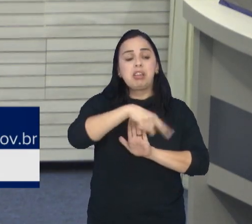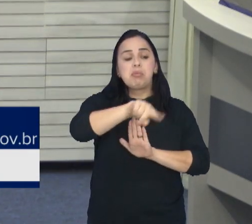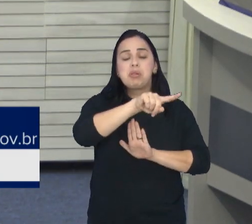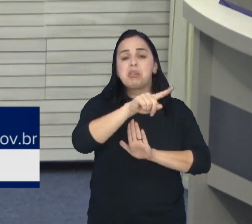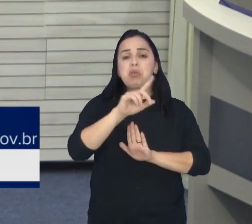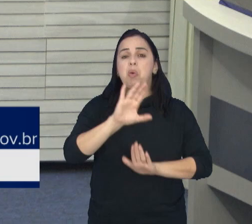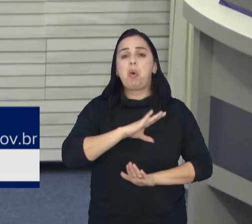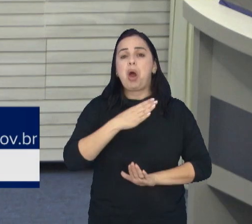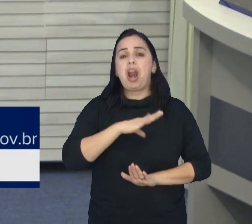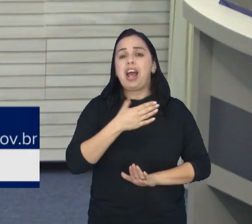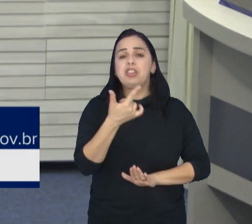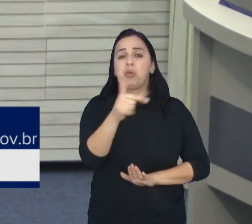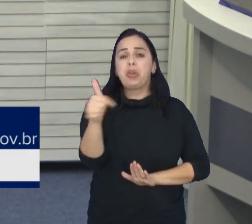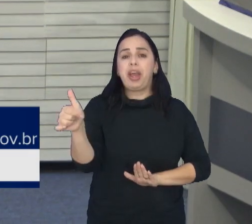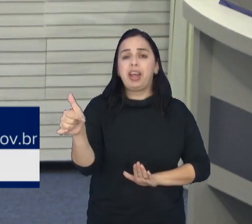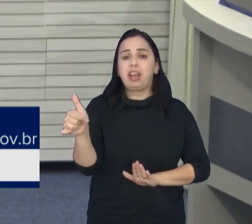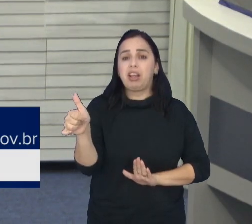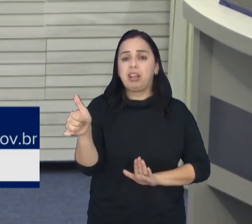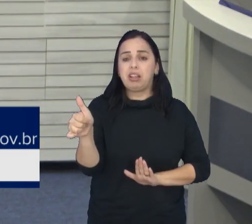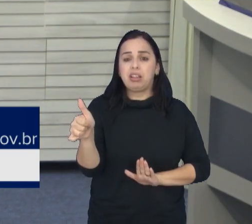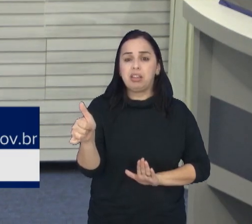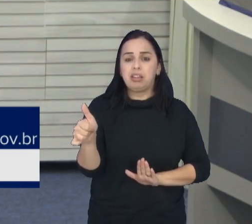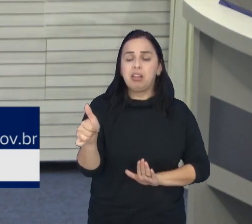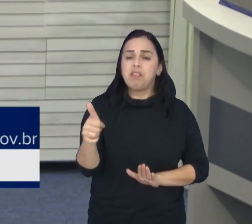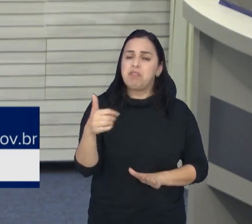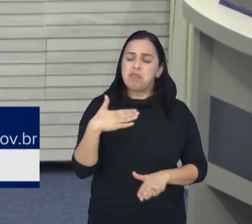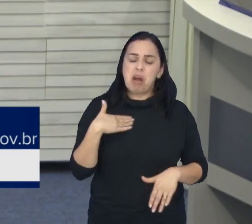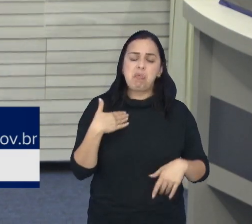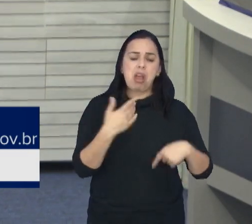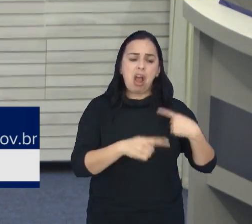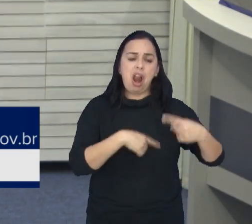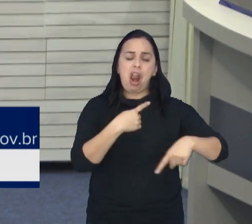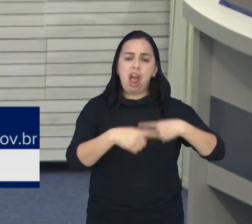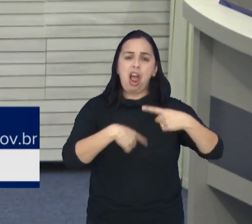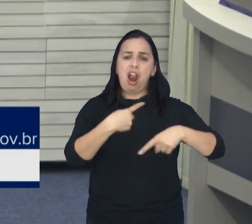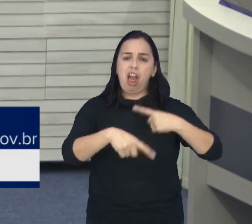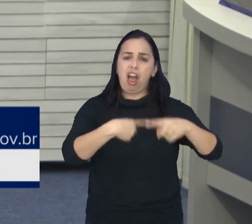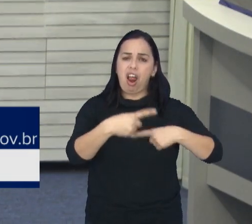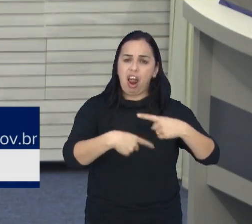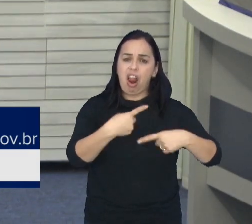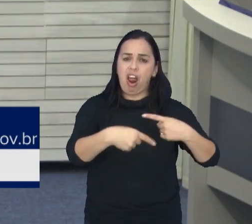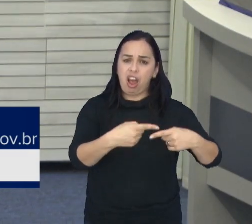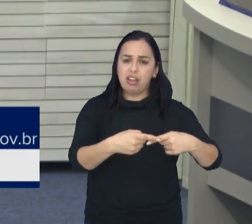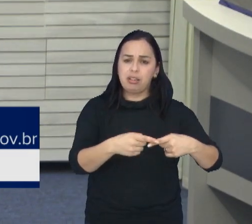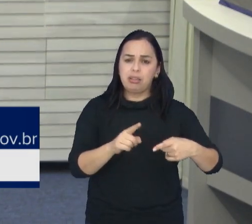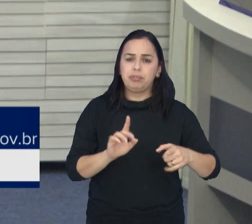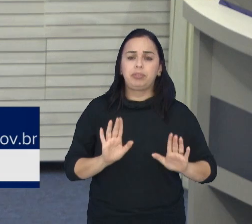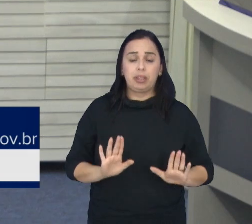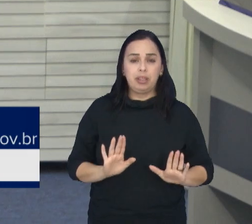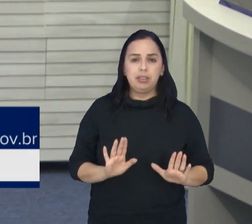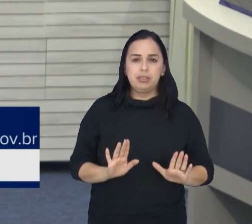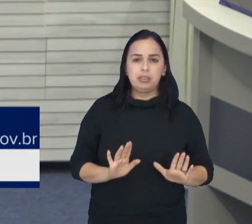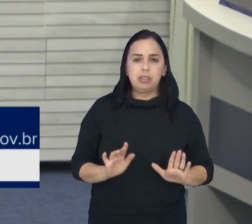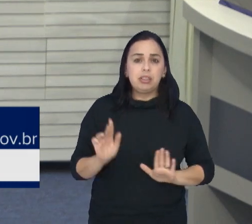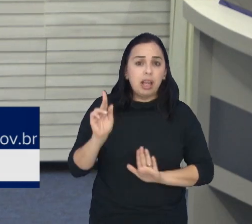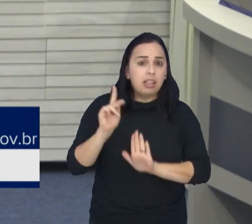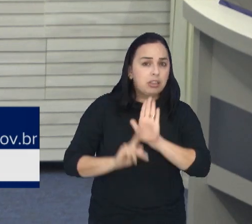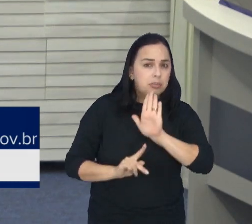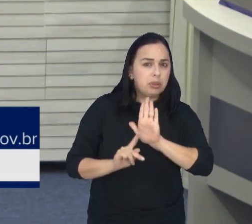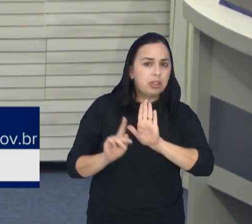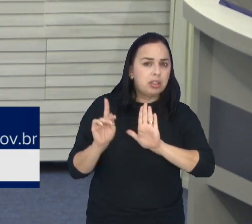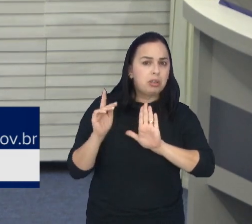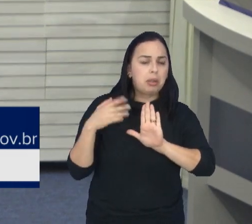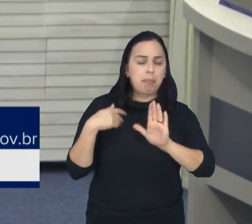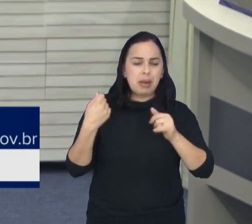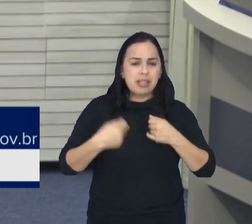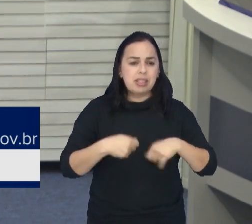coragem de fazer, que vai empurrando, vai tapete. Vamos empurrar para outro prefeito, porque eu não quero esse tipo de problema. Tantos projetos que a cidade precisa